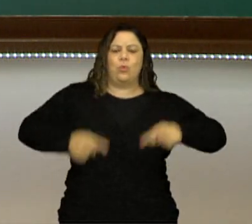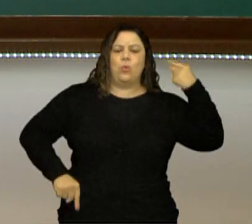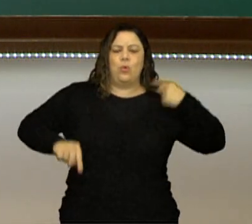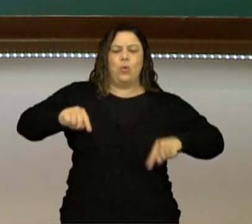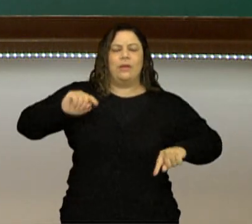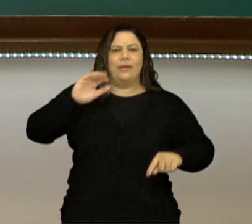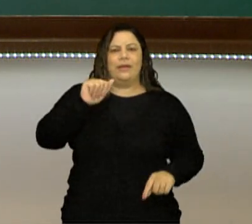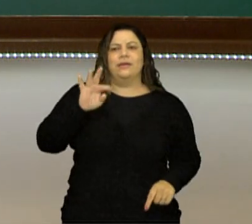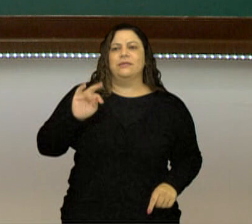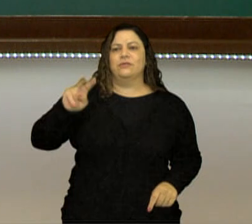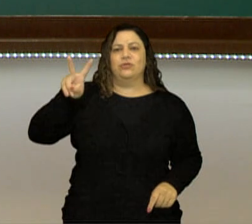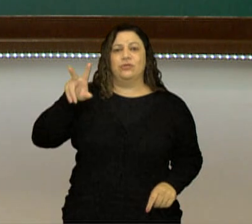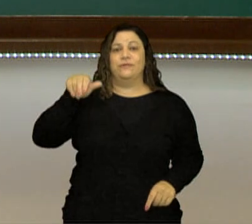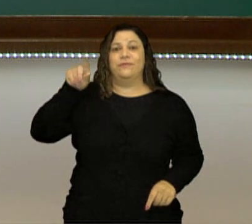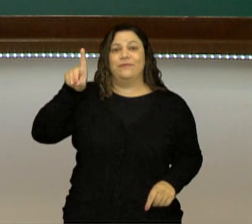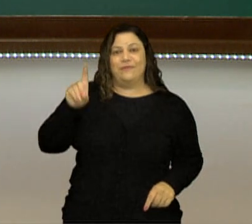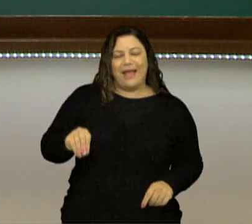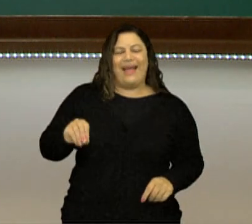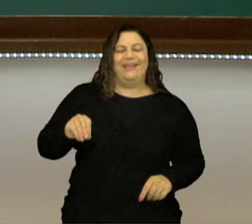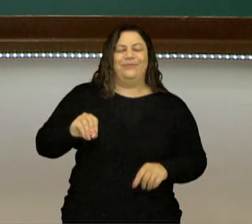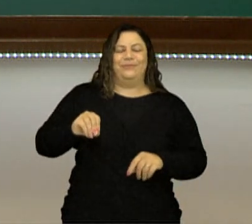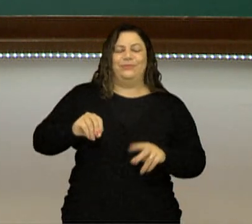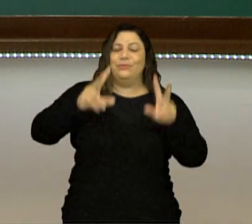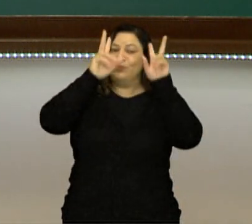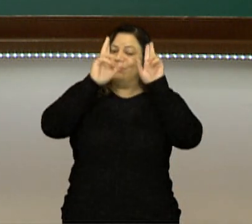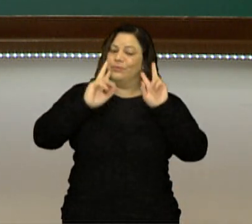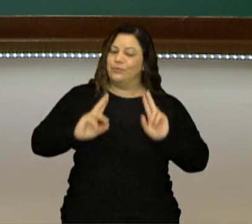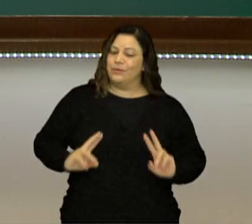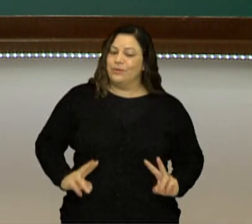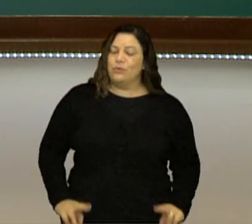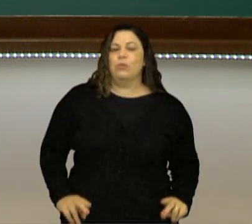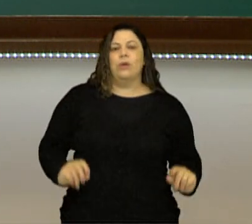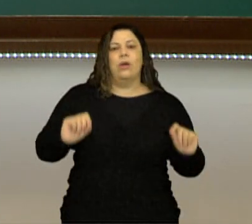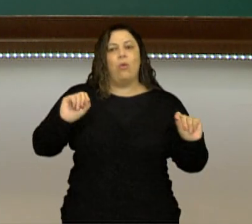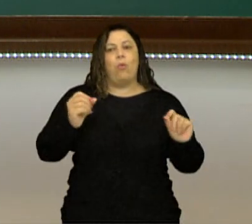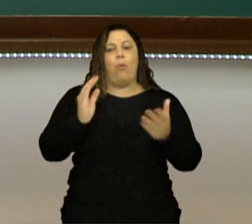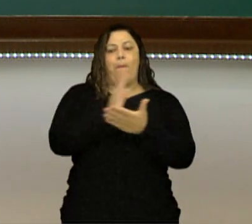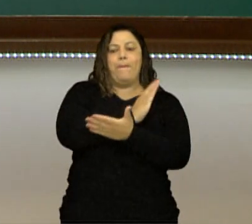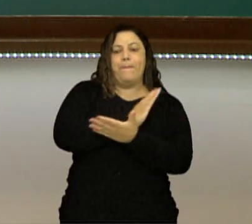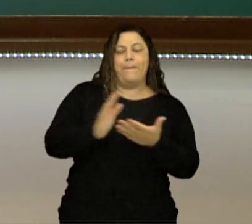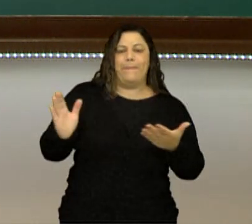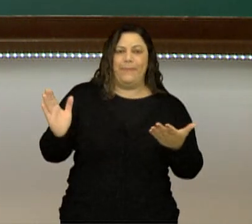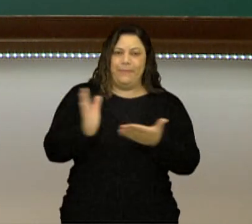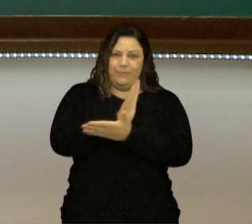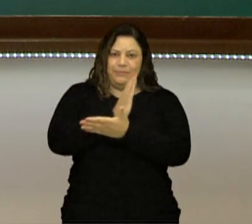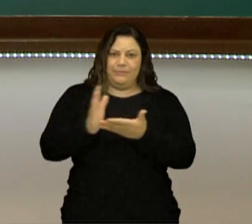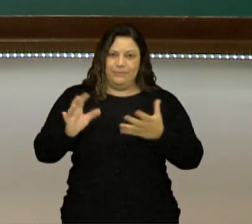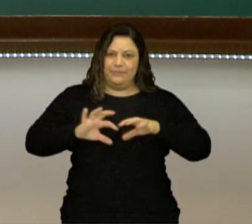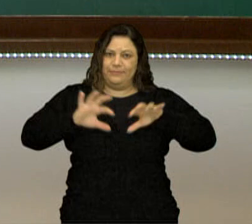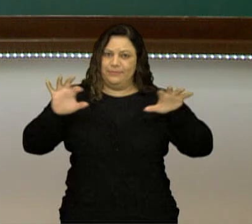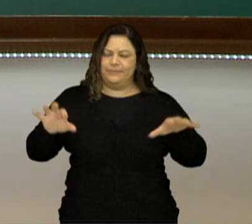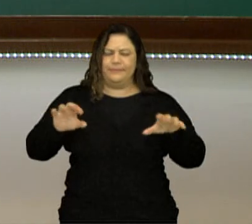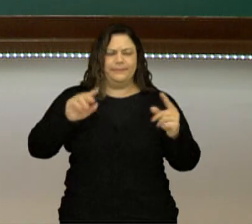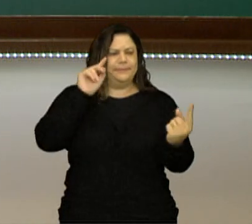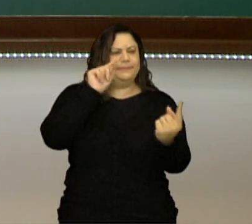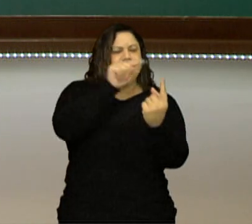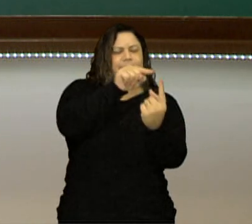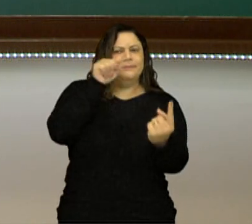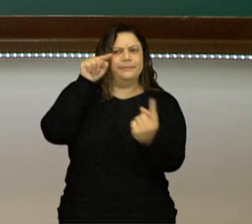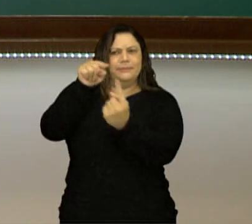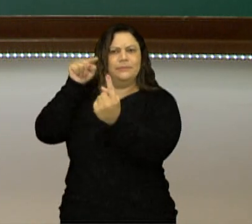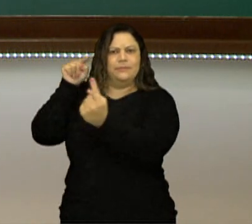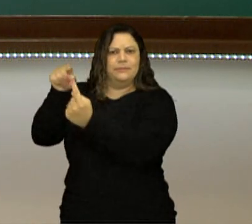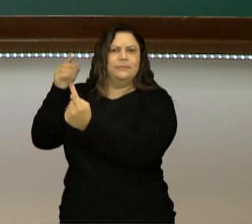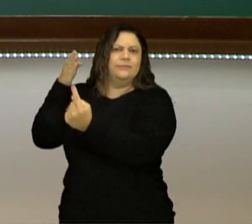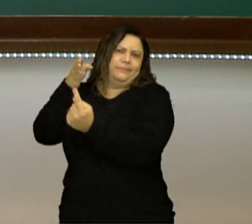se tivesse realmente, tá? Ou mesmo nas células ou partes do corpo. Então, eles são muito específicos para